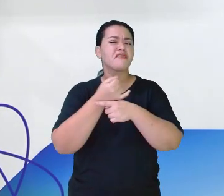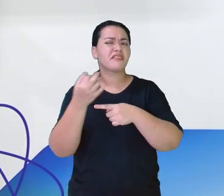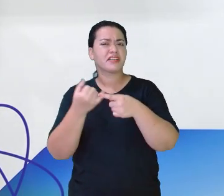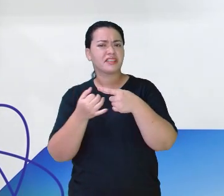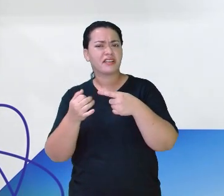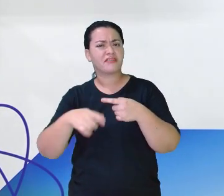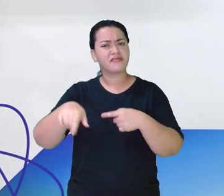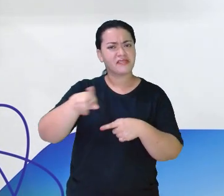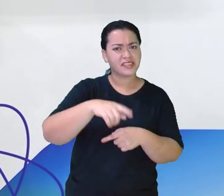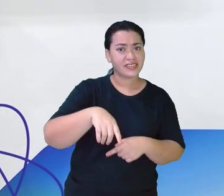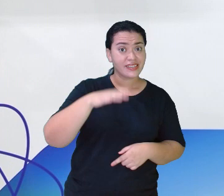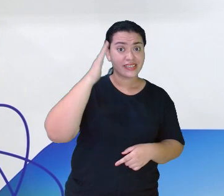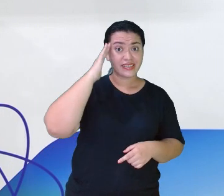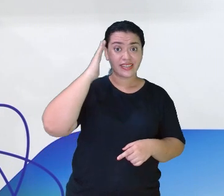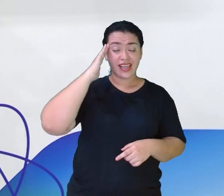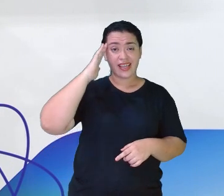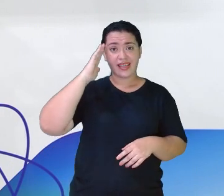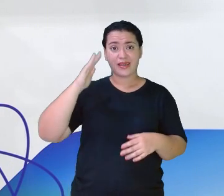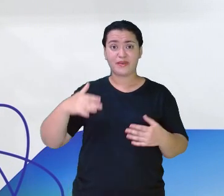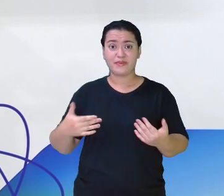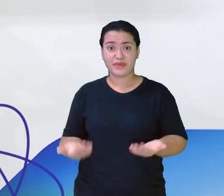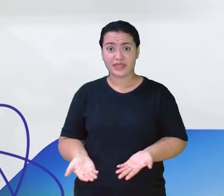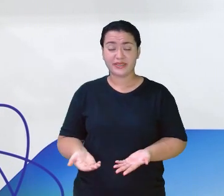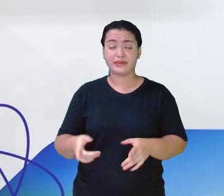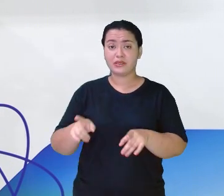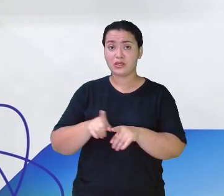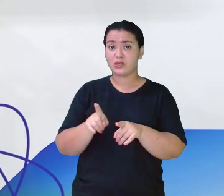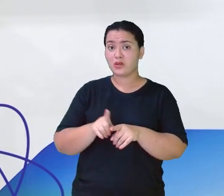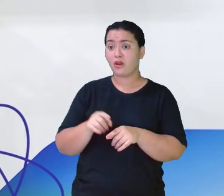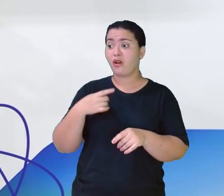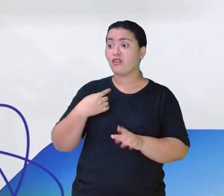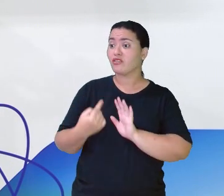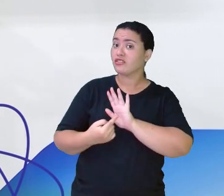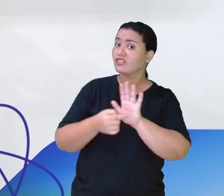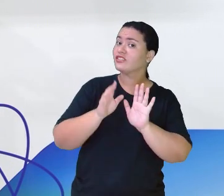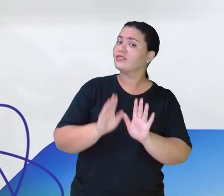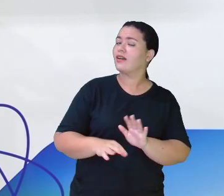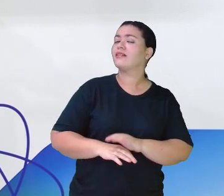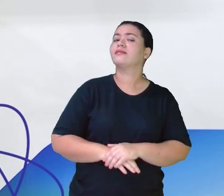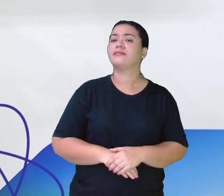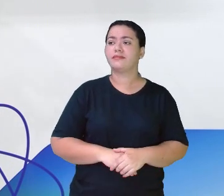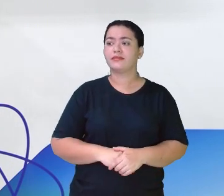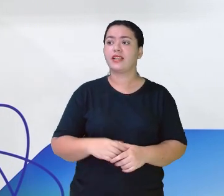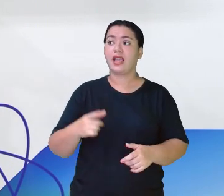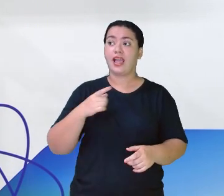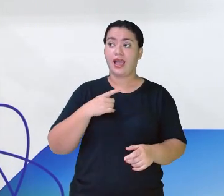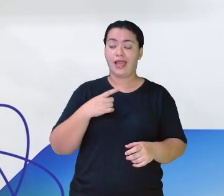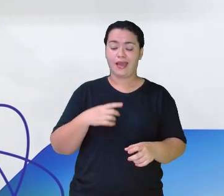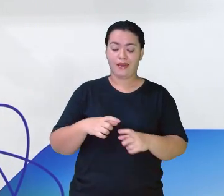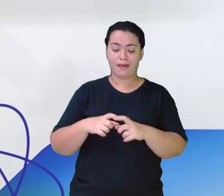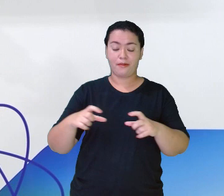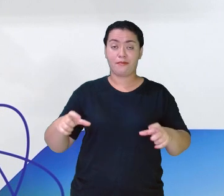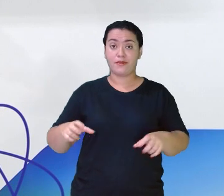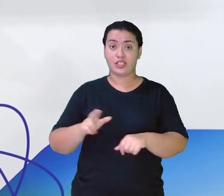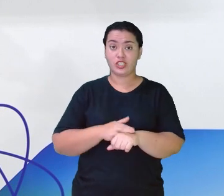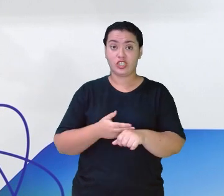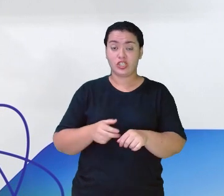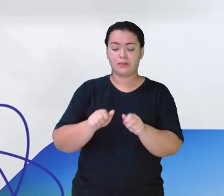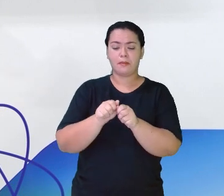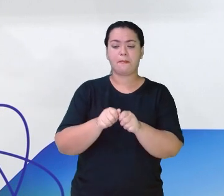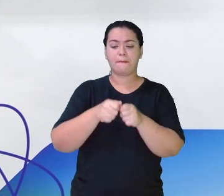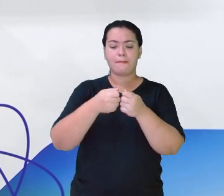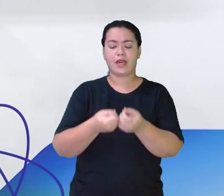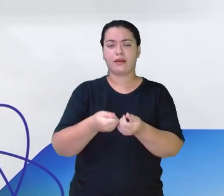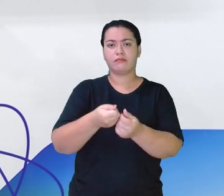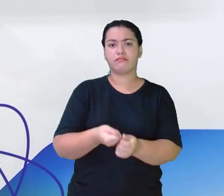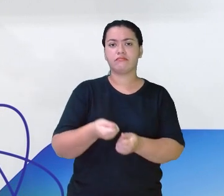que vocês sabem representar? Como eu representei aqui, eu tenho aqui ó, a barra de chocolate. Se eu pegar esta metade